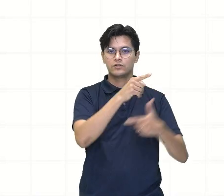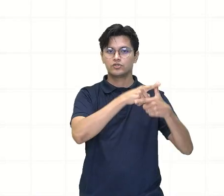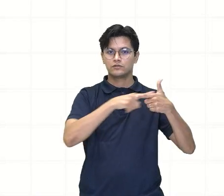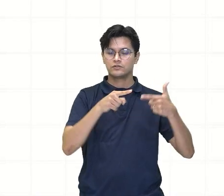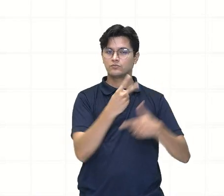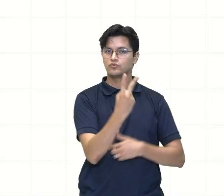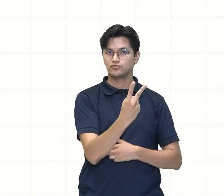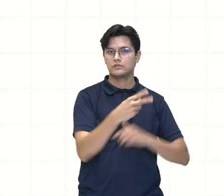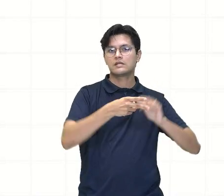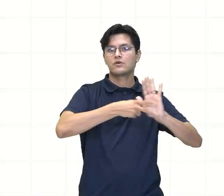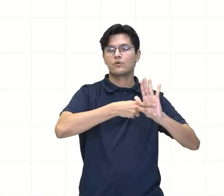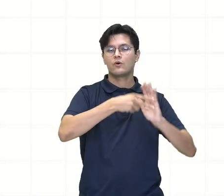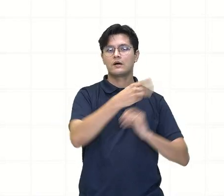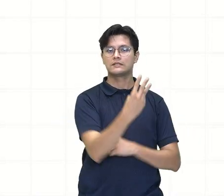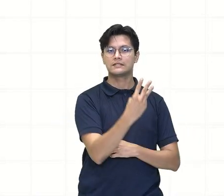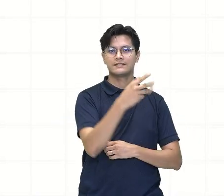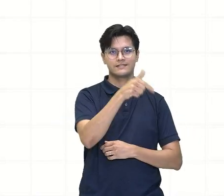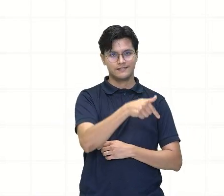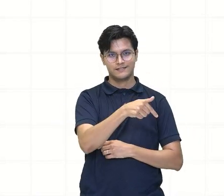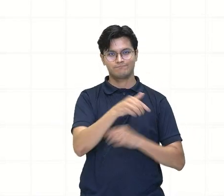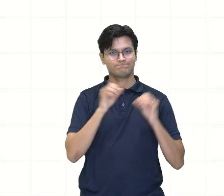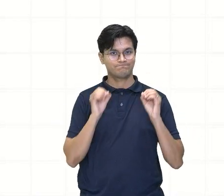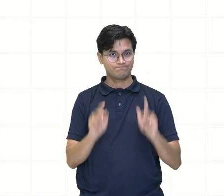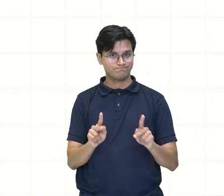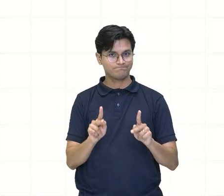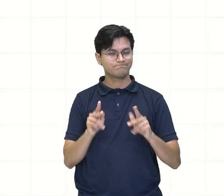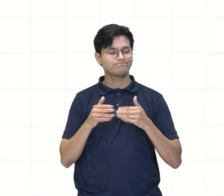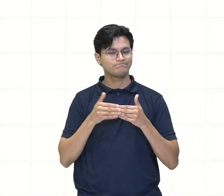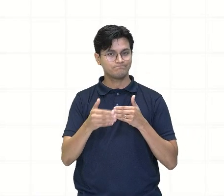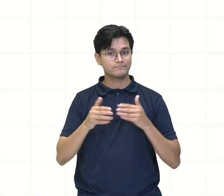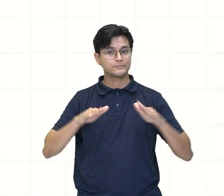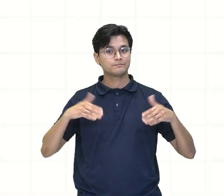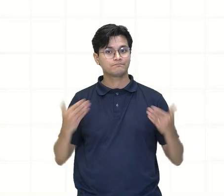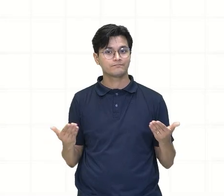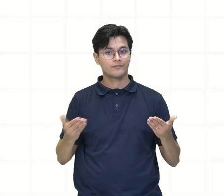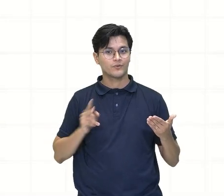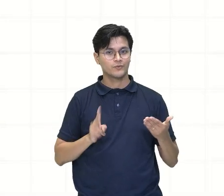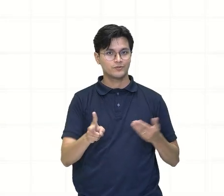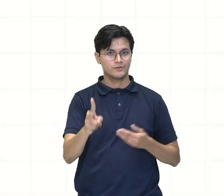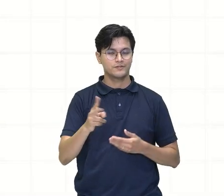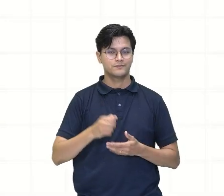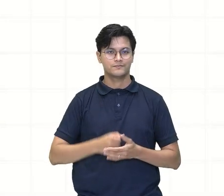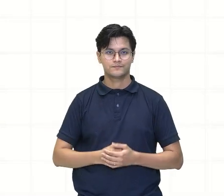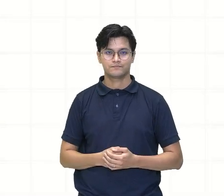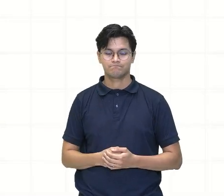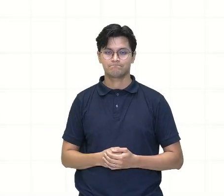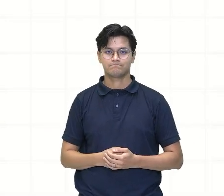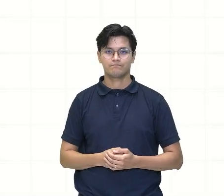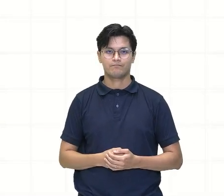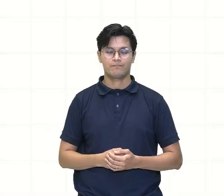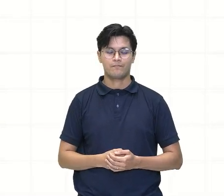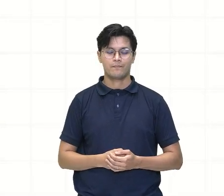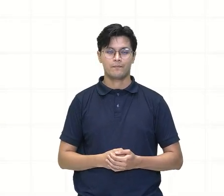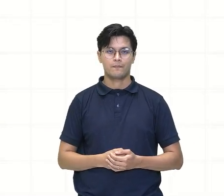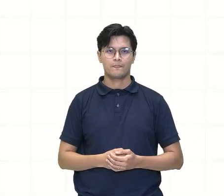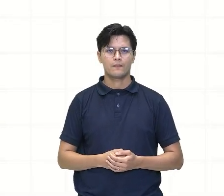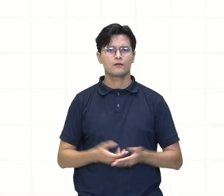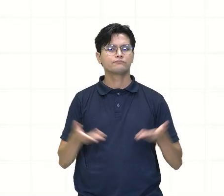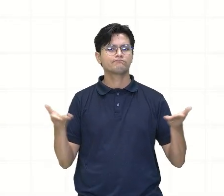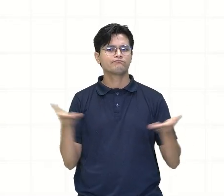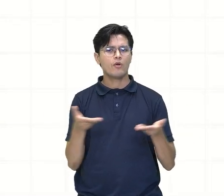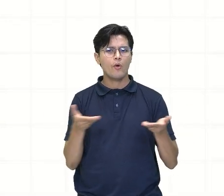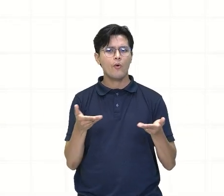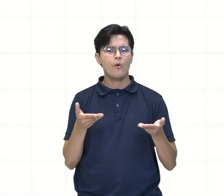37. Ok? Tá bom. Então, vamos seguindo em frente, né? Agora, observe que